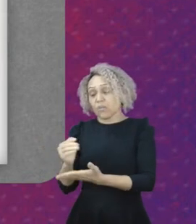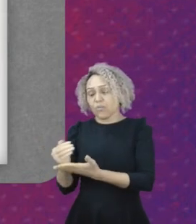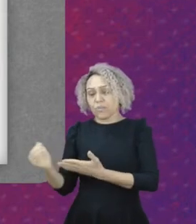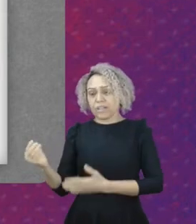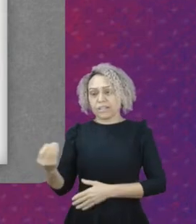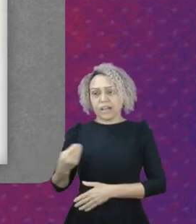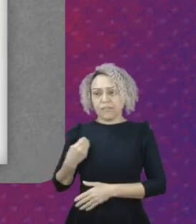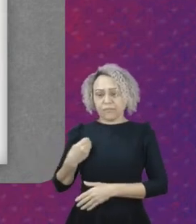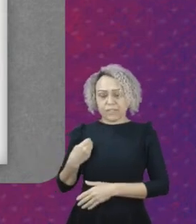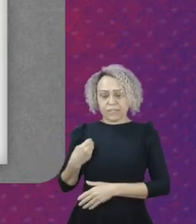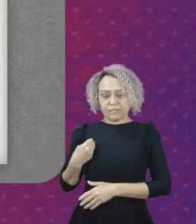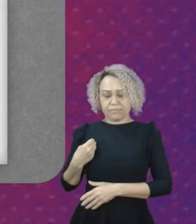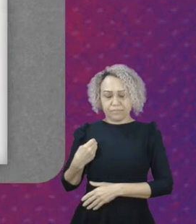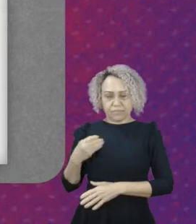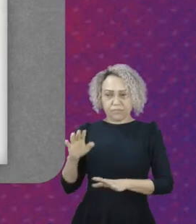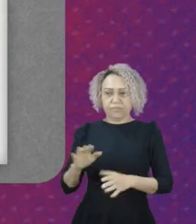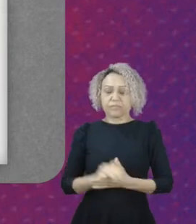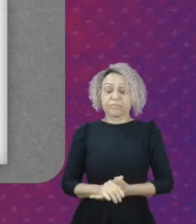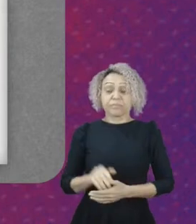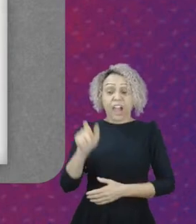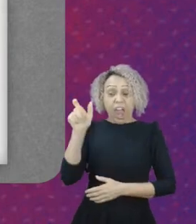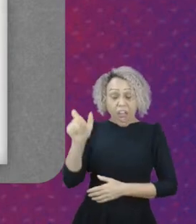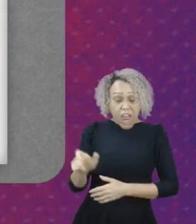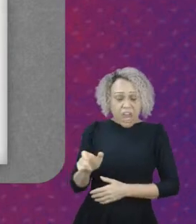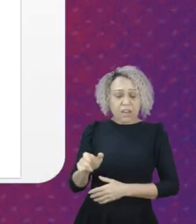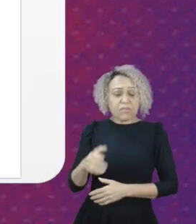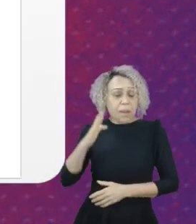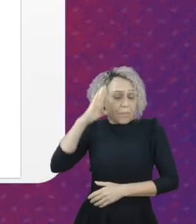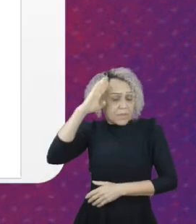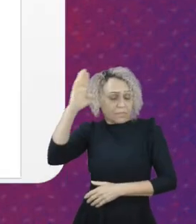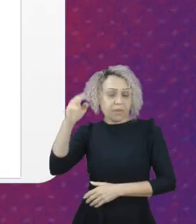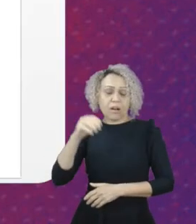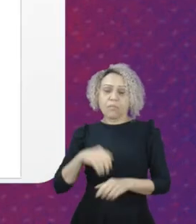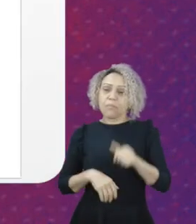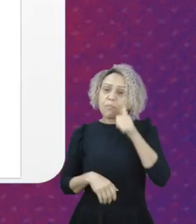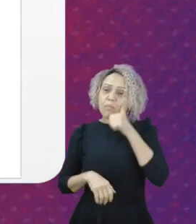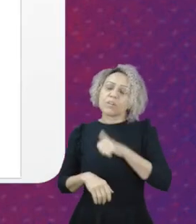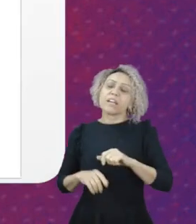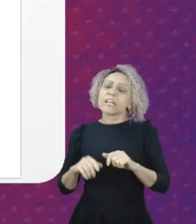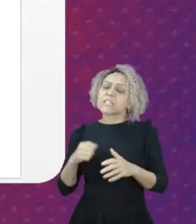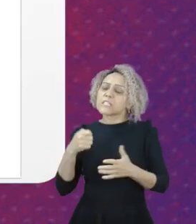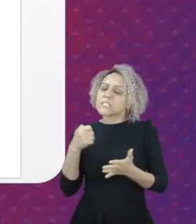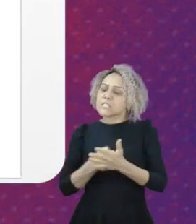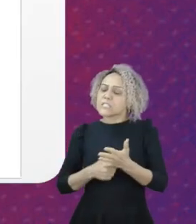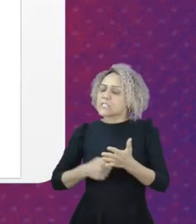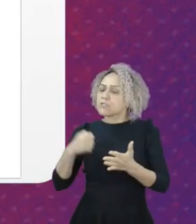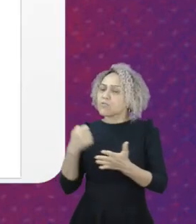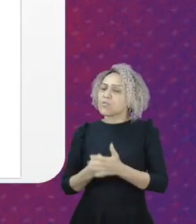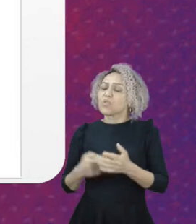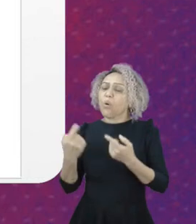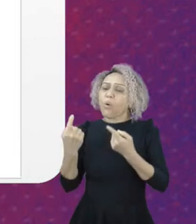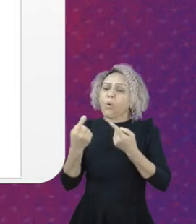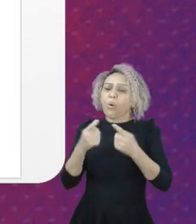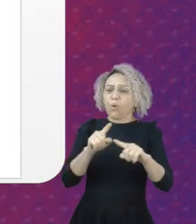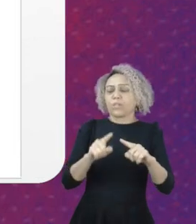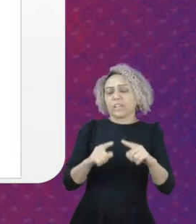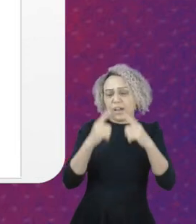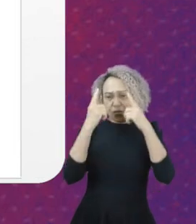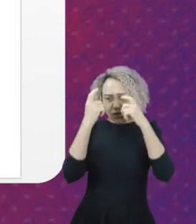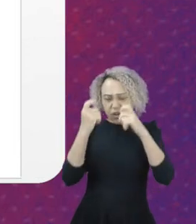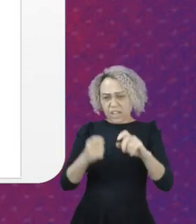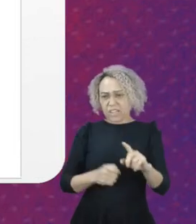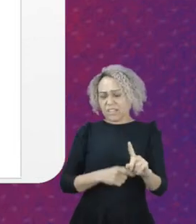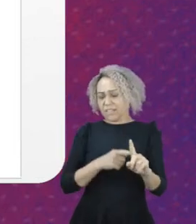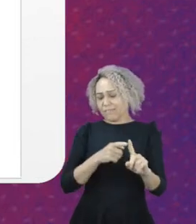contra essas questões do feminicídio no nosso país. Bom, gente, é importante a gente colocar também que tipos